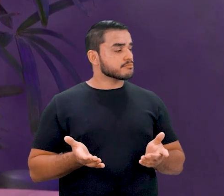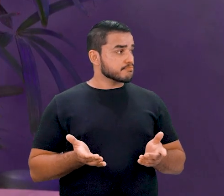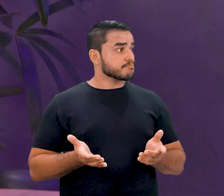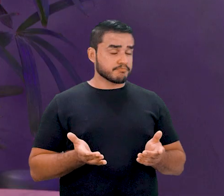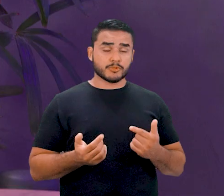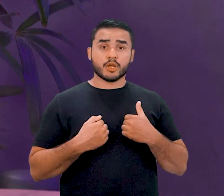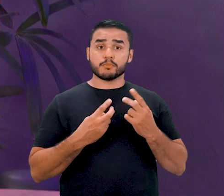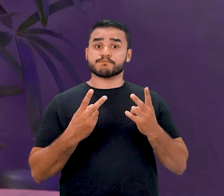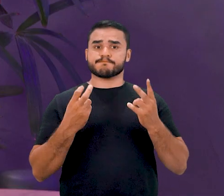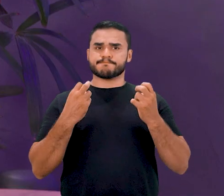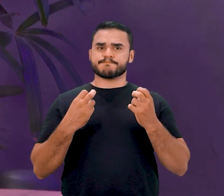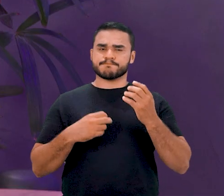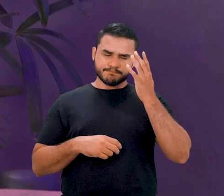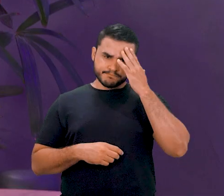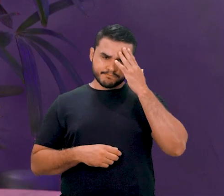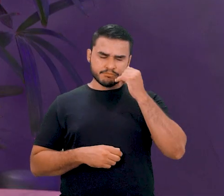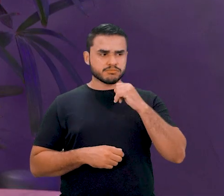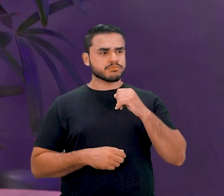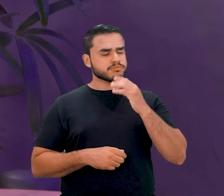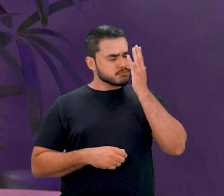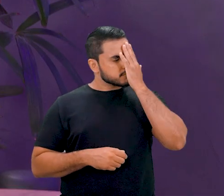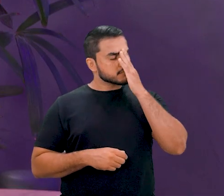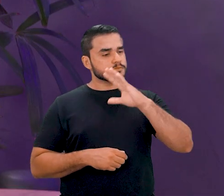eu tenho percebido um movimento que é importante, que a